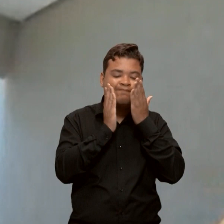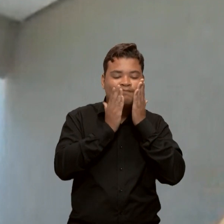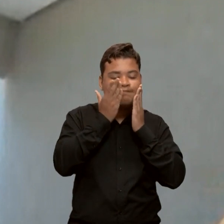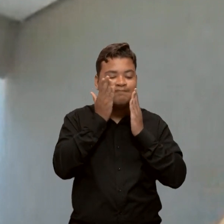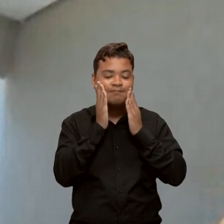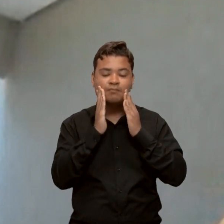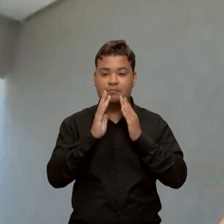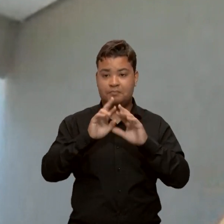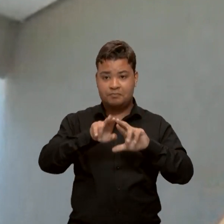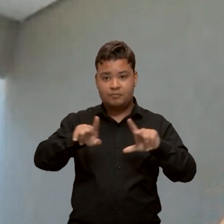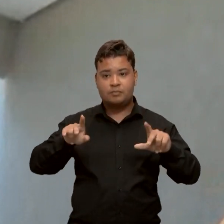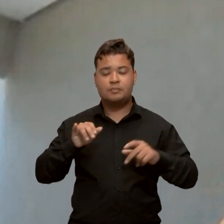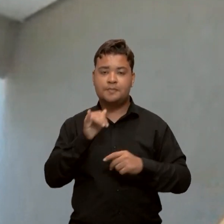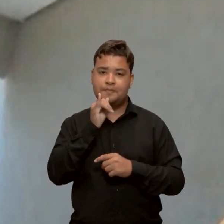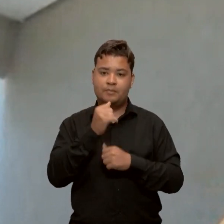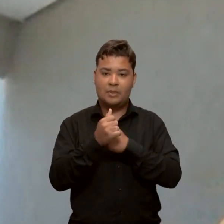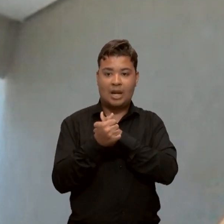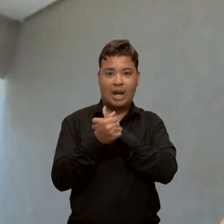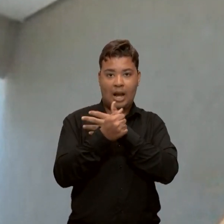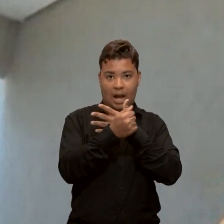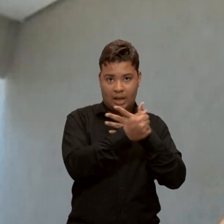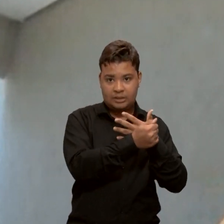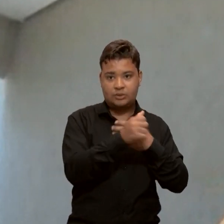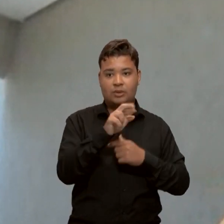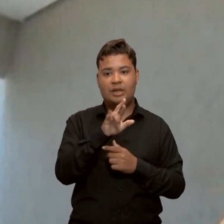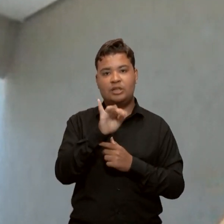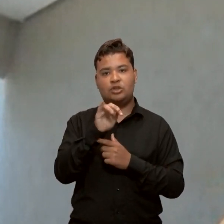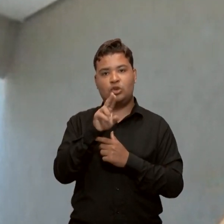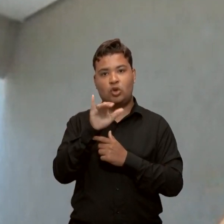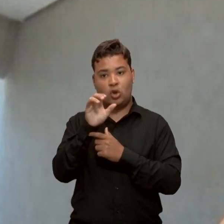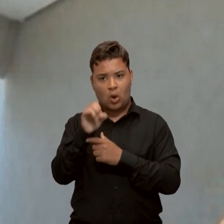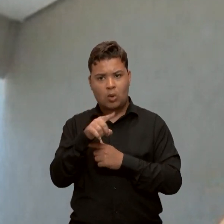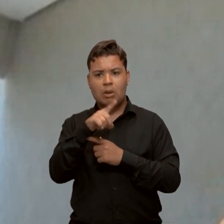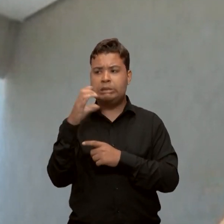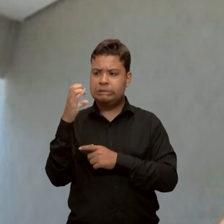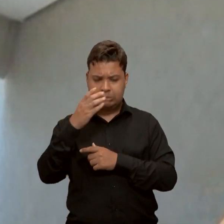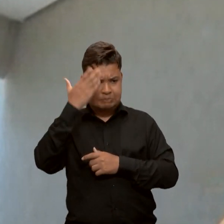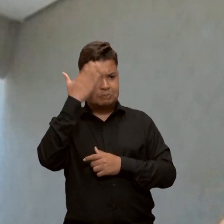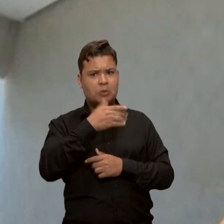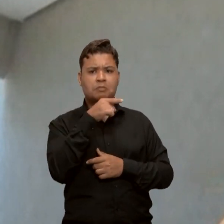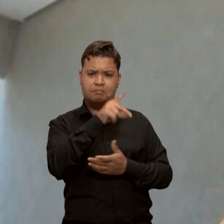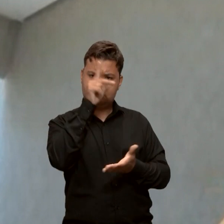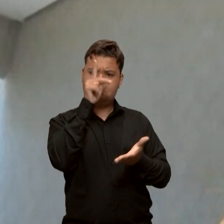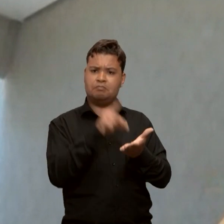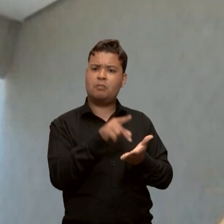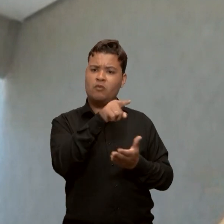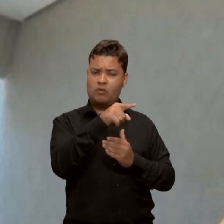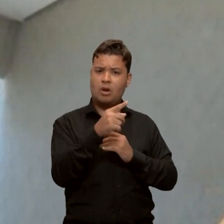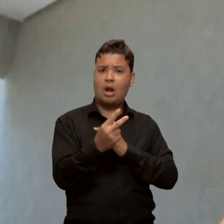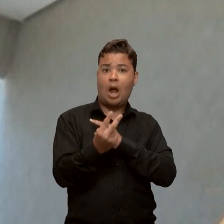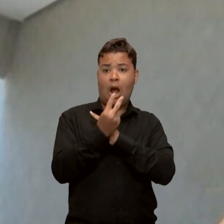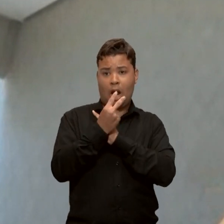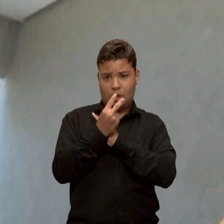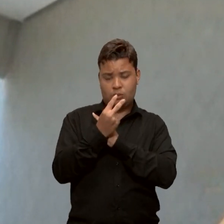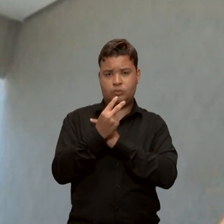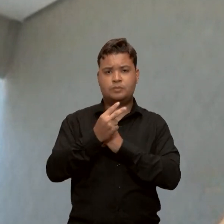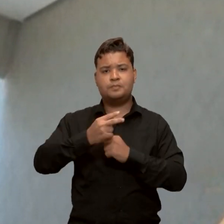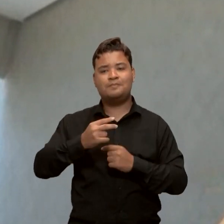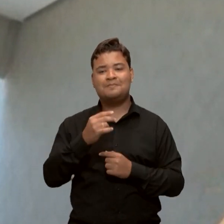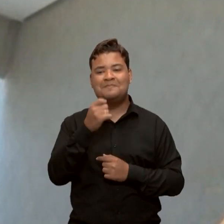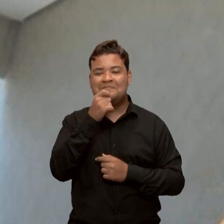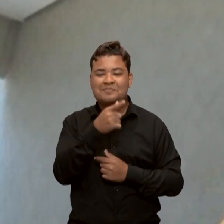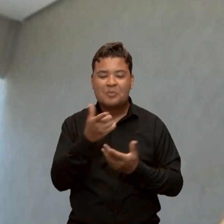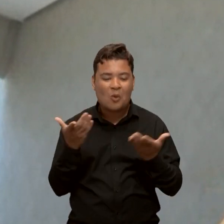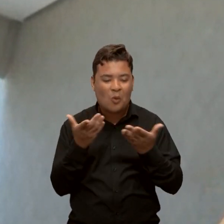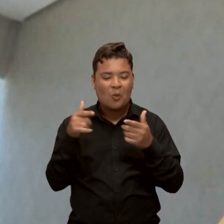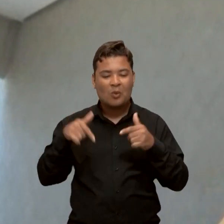o ácido retinóico é o que tem maior evidência científica para o fotoenvelhecimento. E é engraçado que hoje no consultório, uma